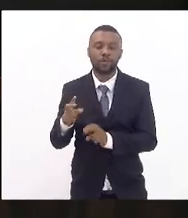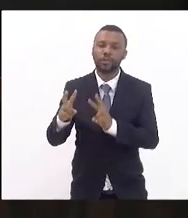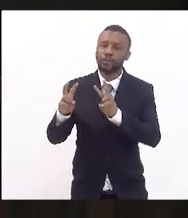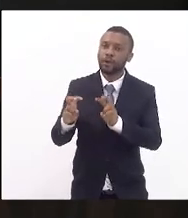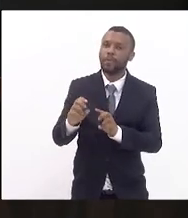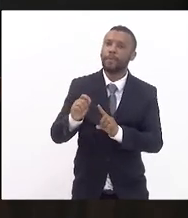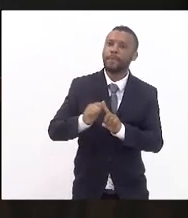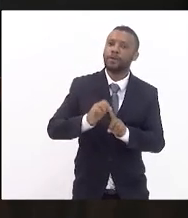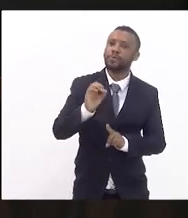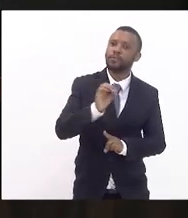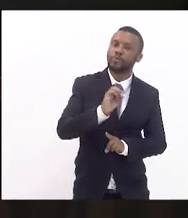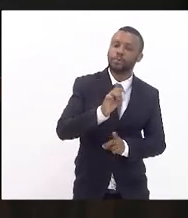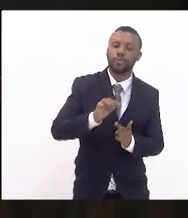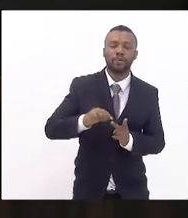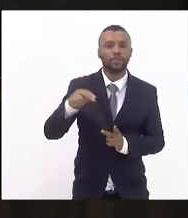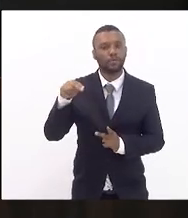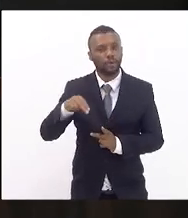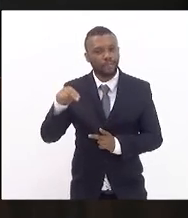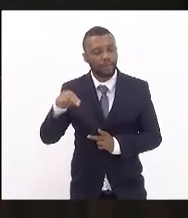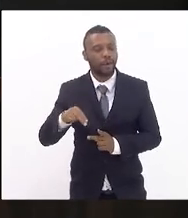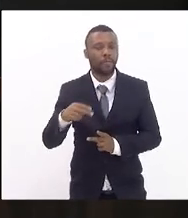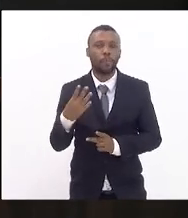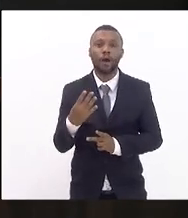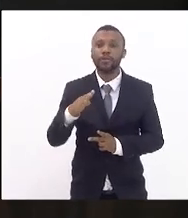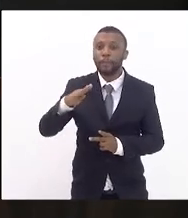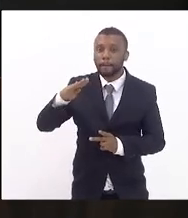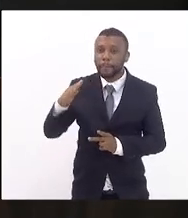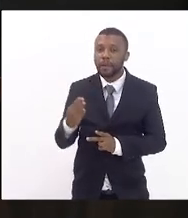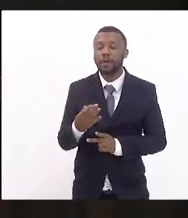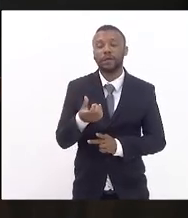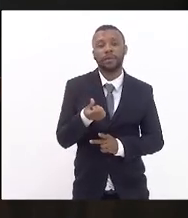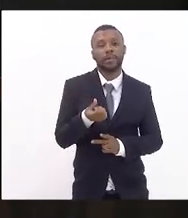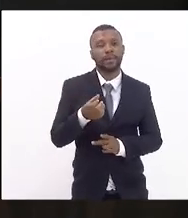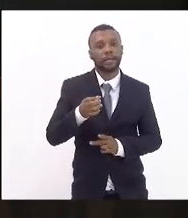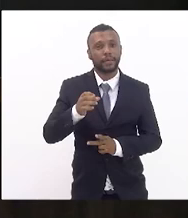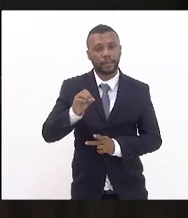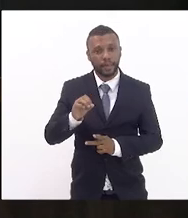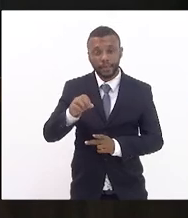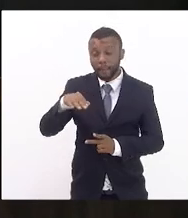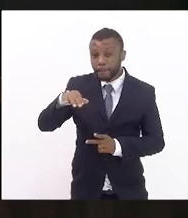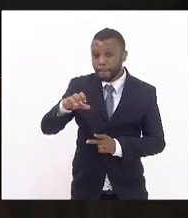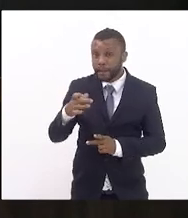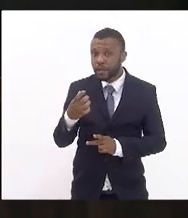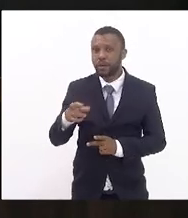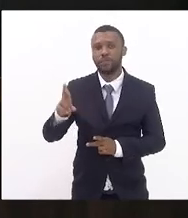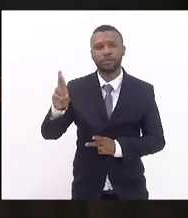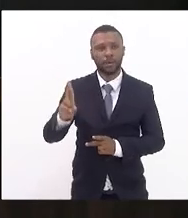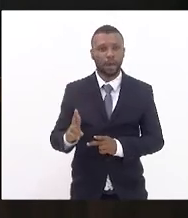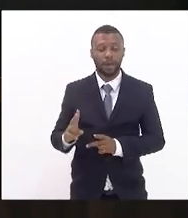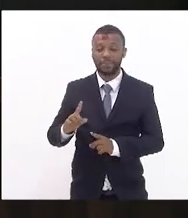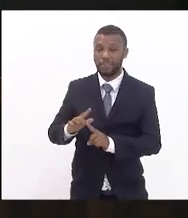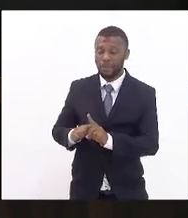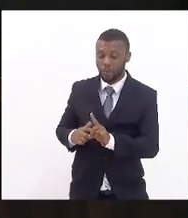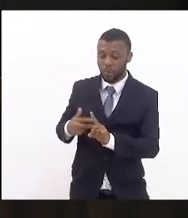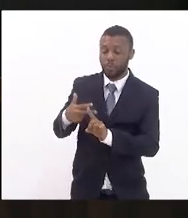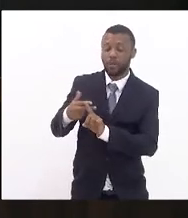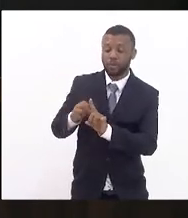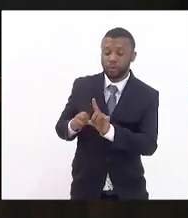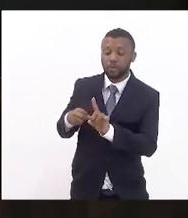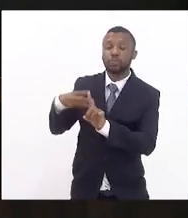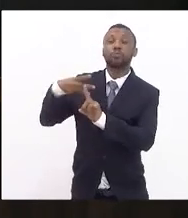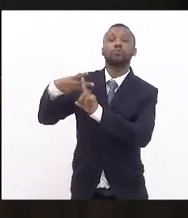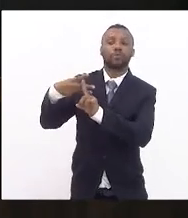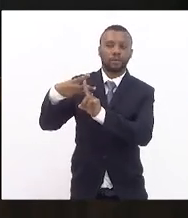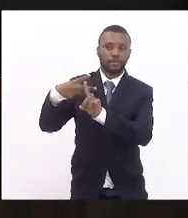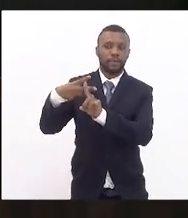21. 4 bilhões e 60 milhões de reais. Mais que o dobro, quase 3 vezes mais.